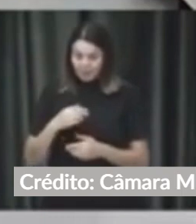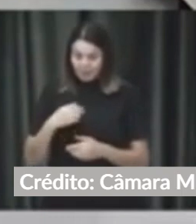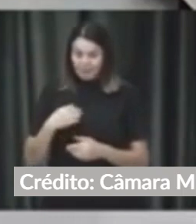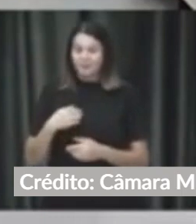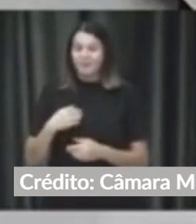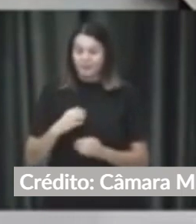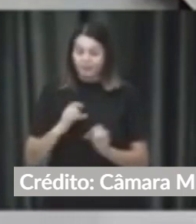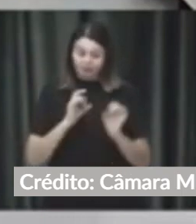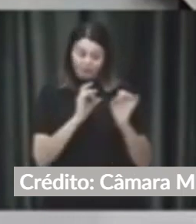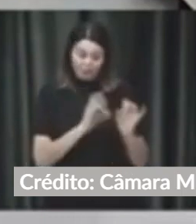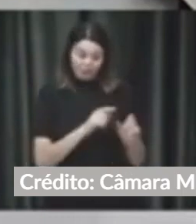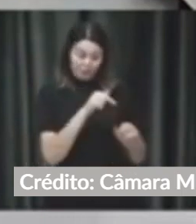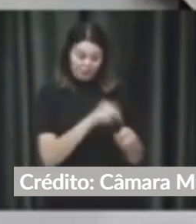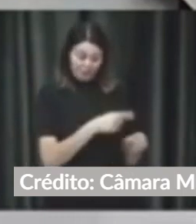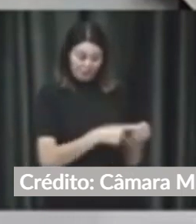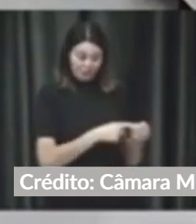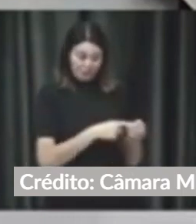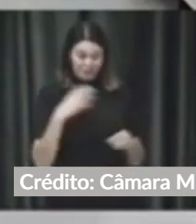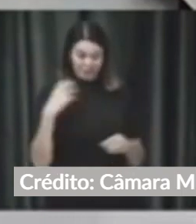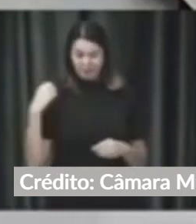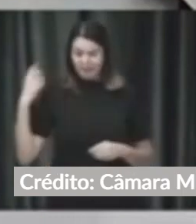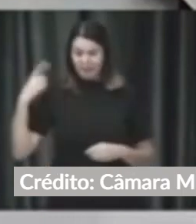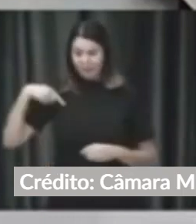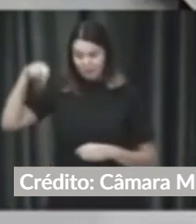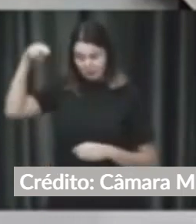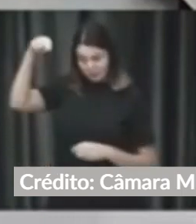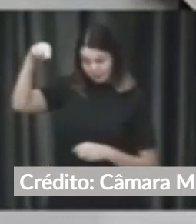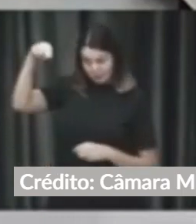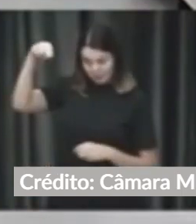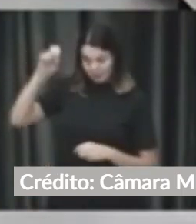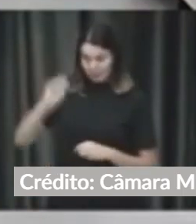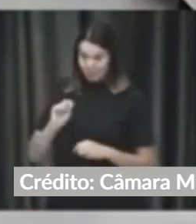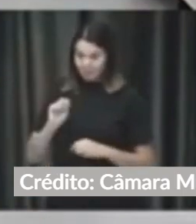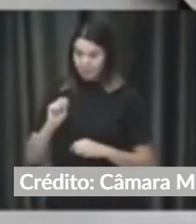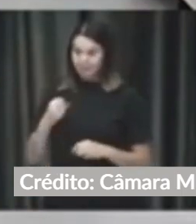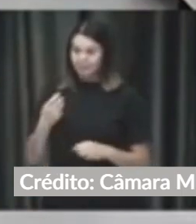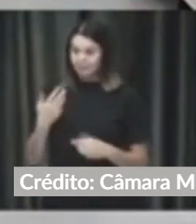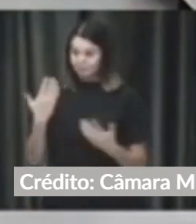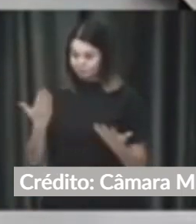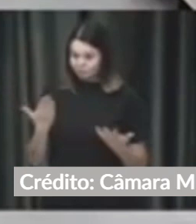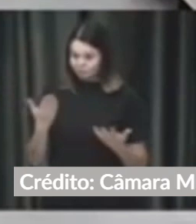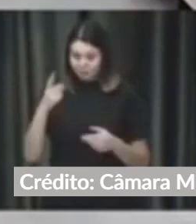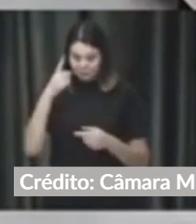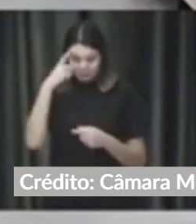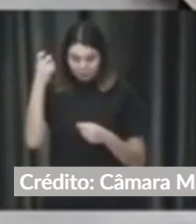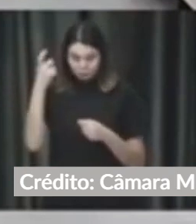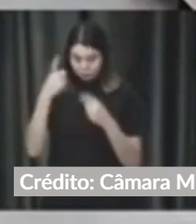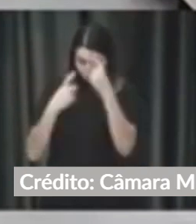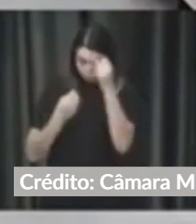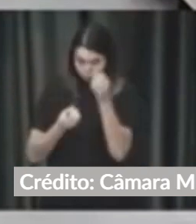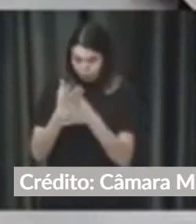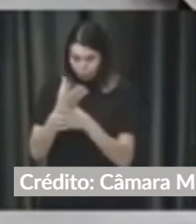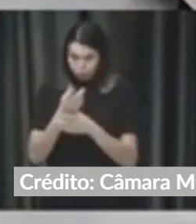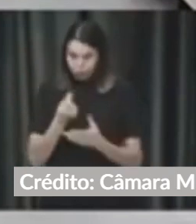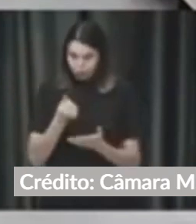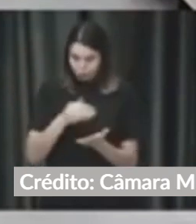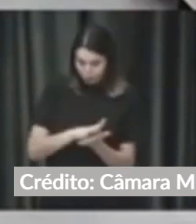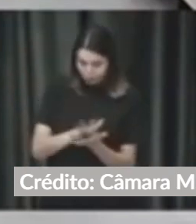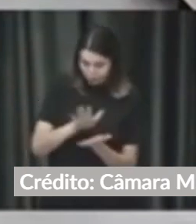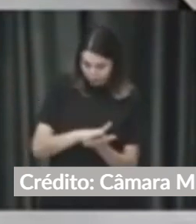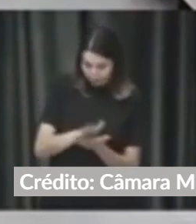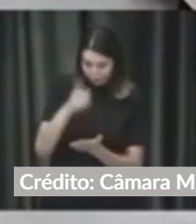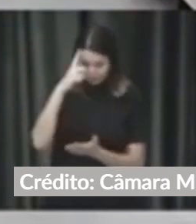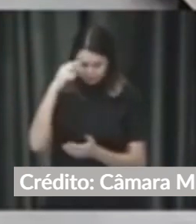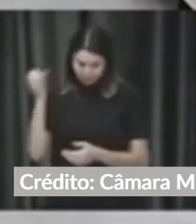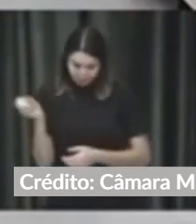outra área de turismo, a gente vai angariar mais gente para o turismo de Apucarana e daí vai surgindo as ideias de investimento, as